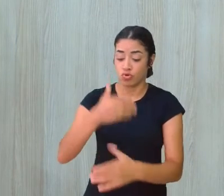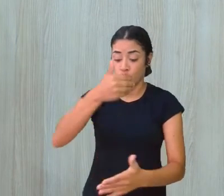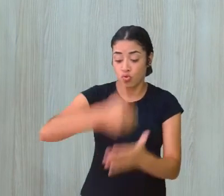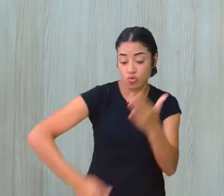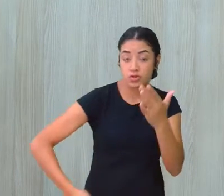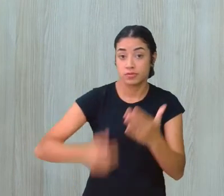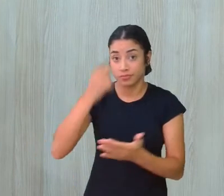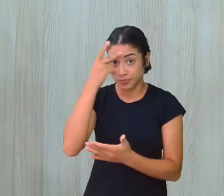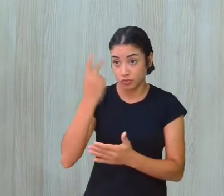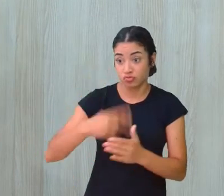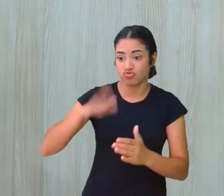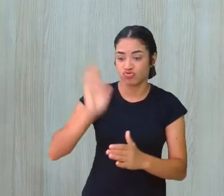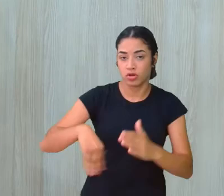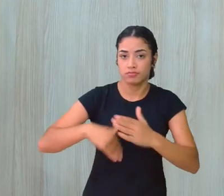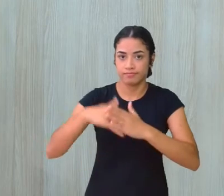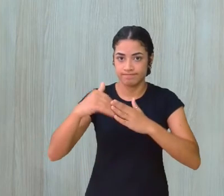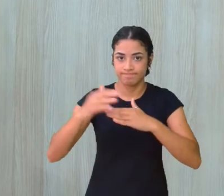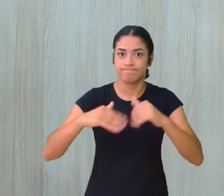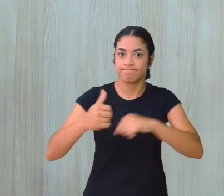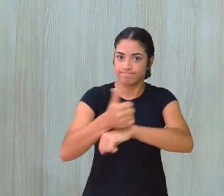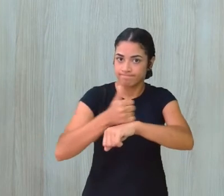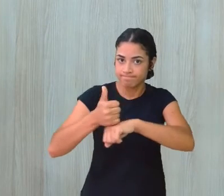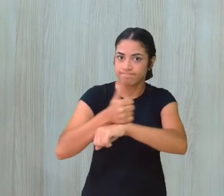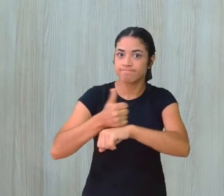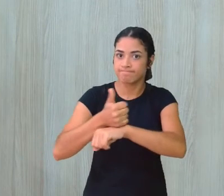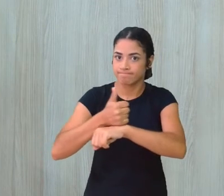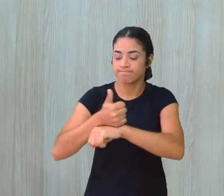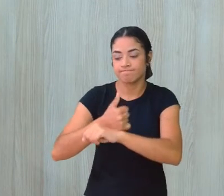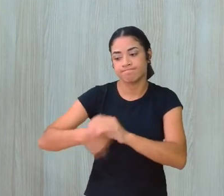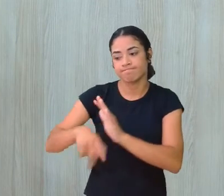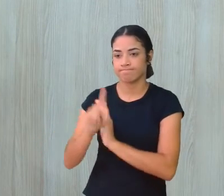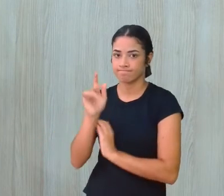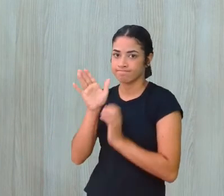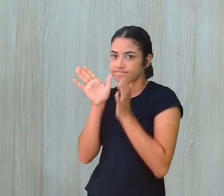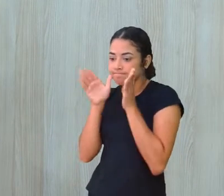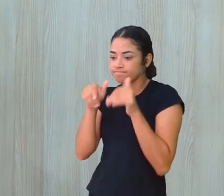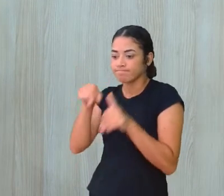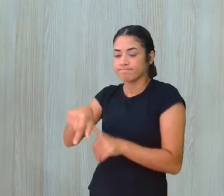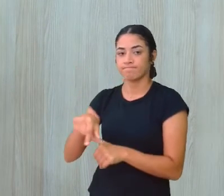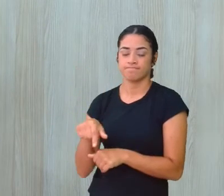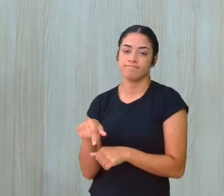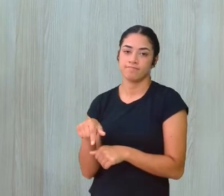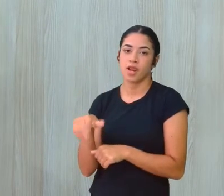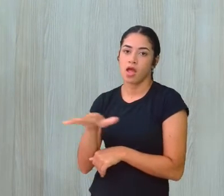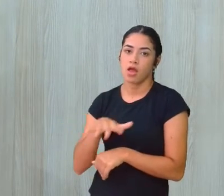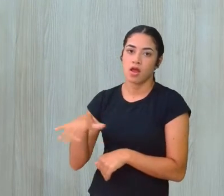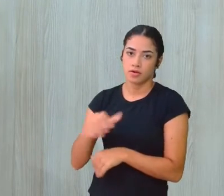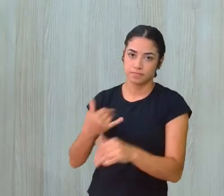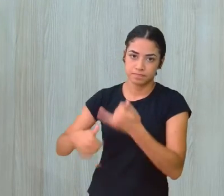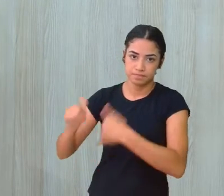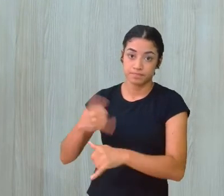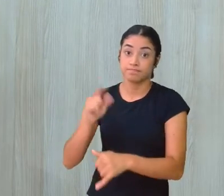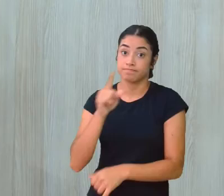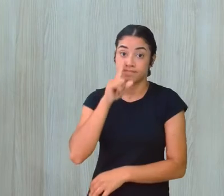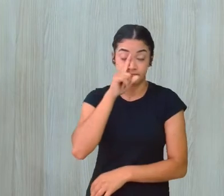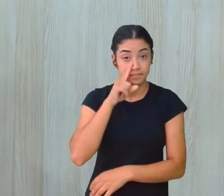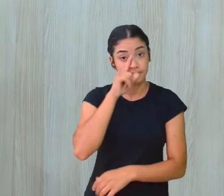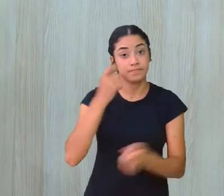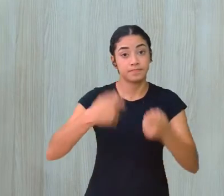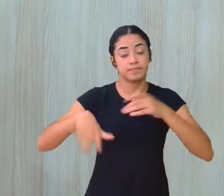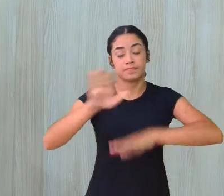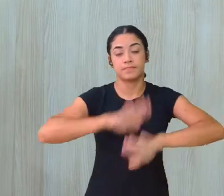um eletricista, que é o profissional indicado para mexer nessa parte elétrica, que é muito perigoso. Então é bom ter bastante